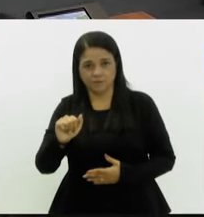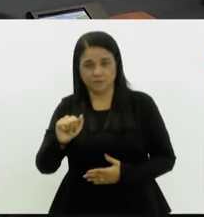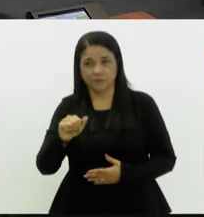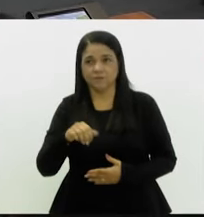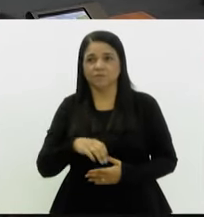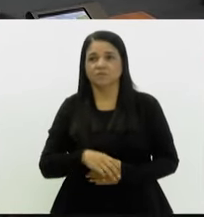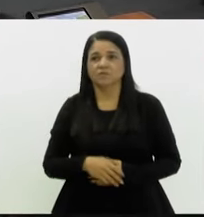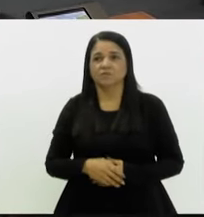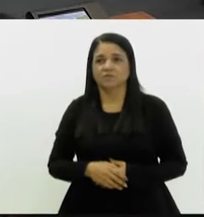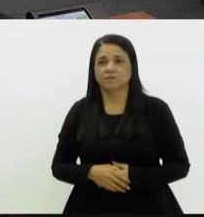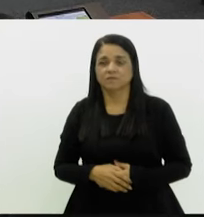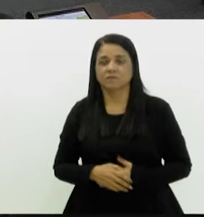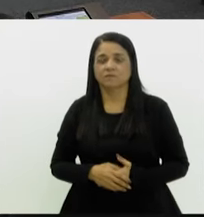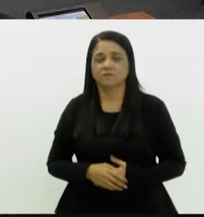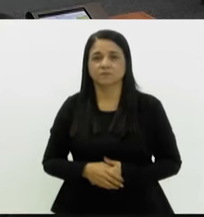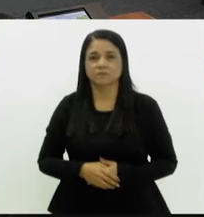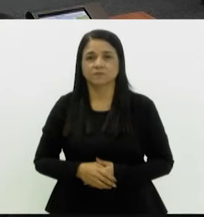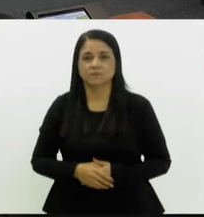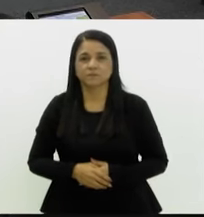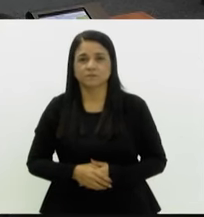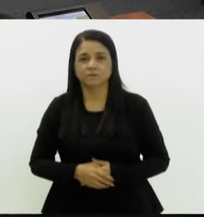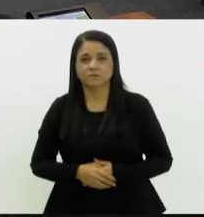Deputado Tandi.